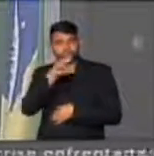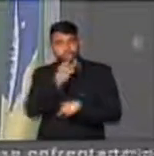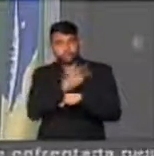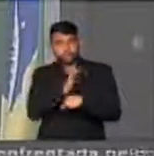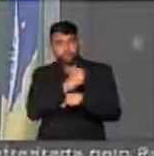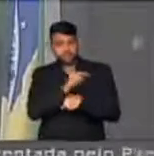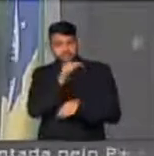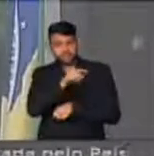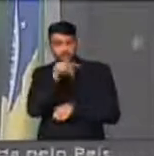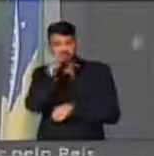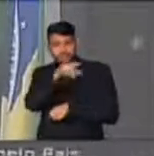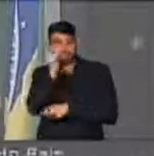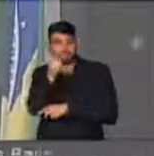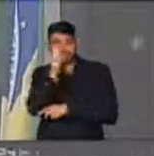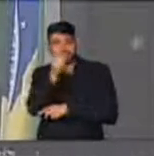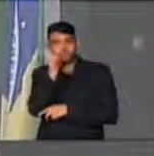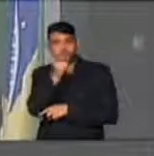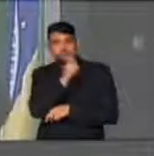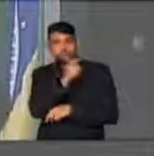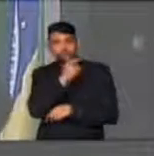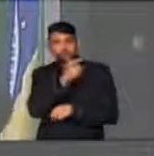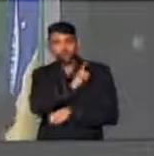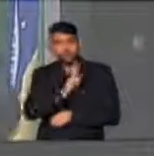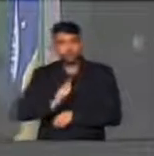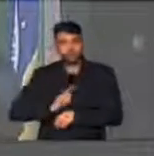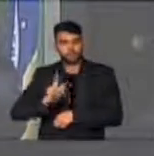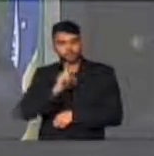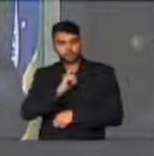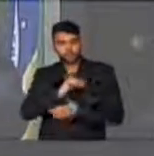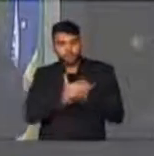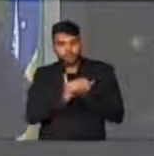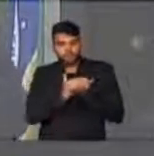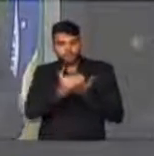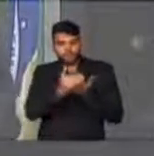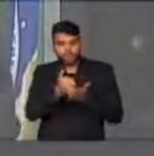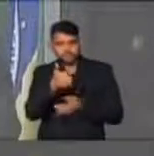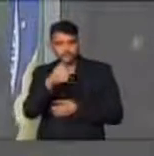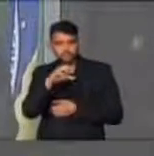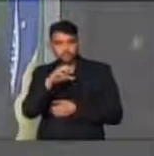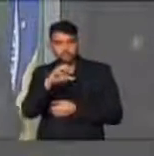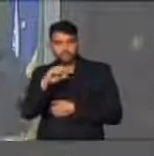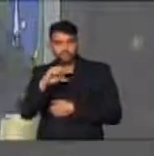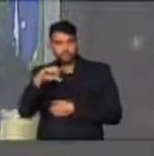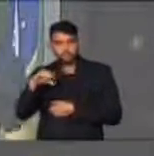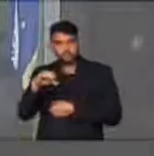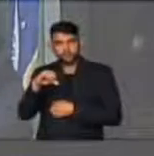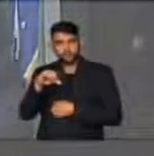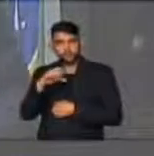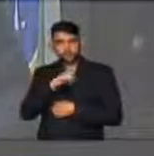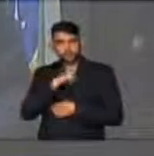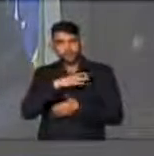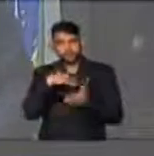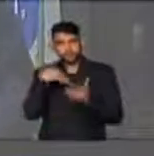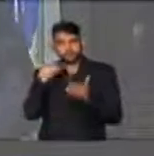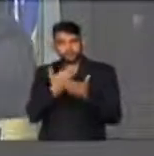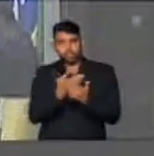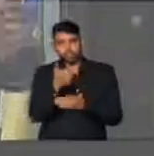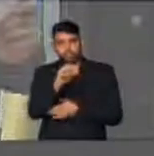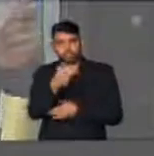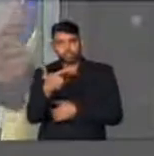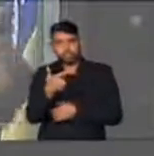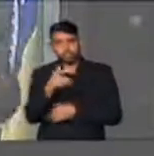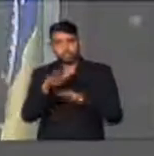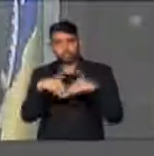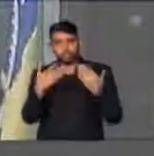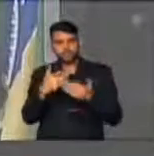estado, foi lá no Rio Grande do Sul, no governo, que teve início em 1999, que foi até 2002, o governo